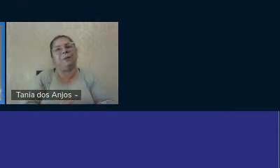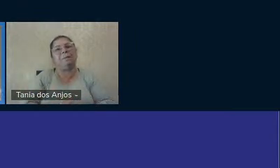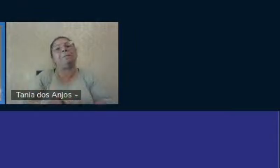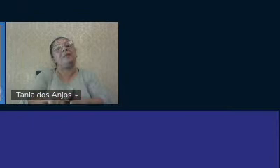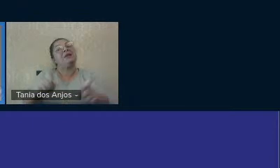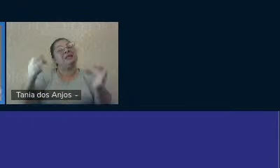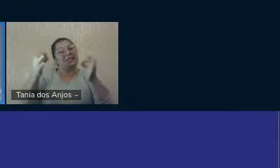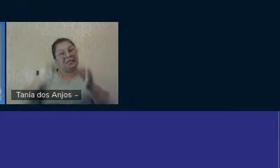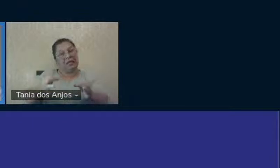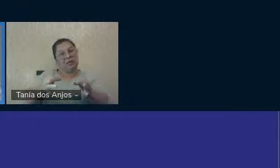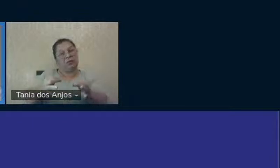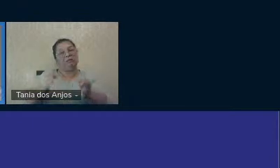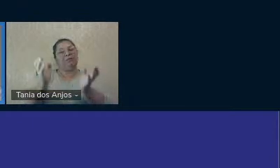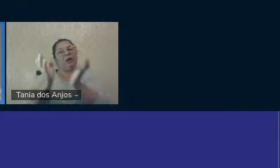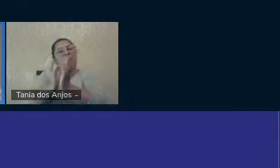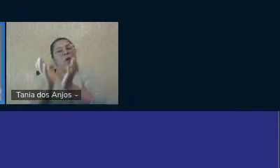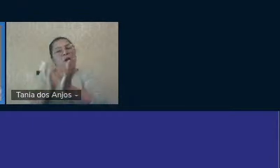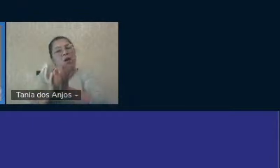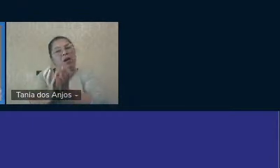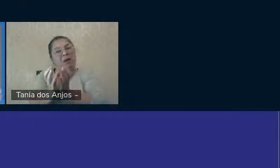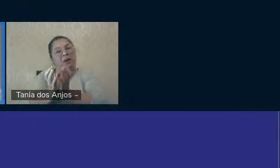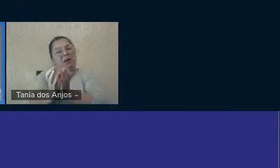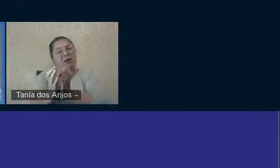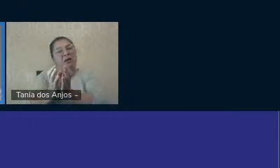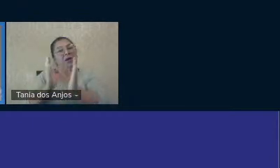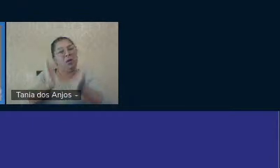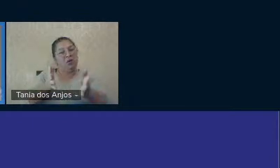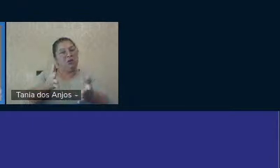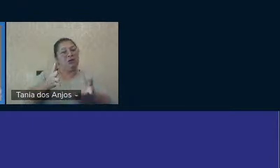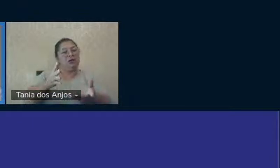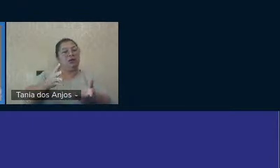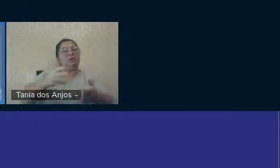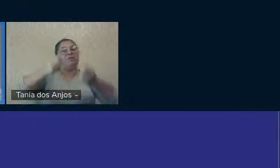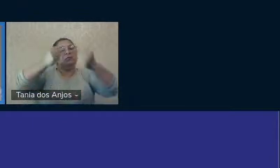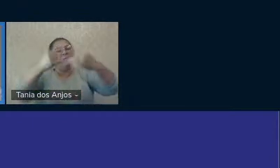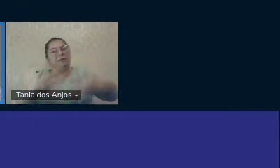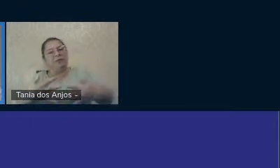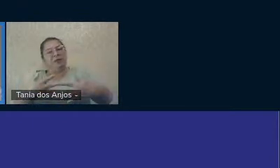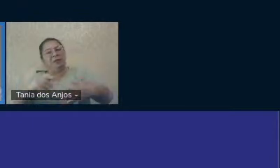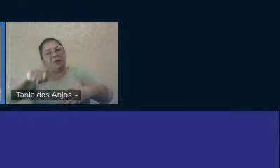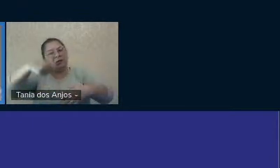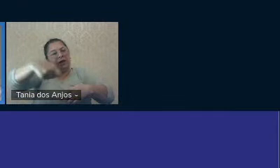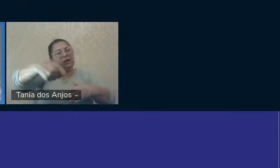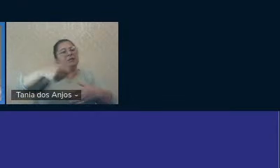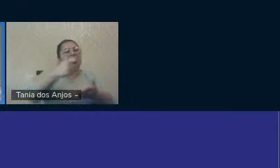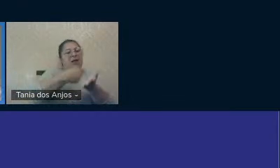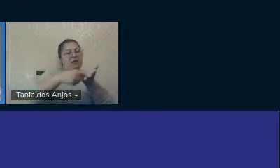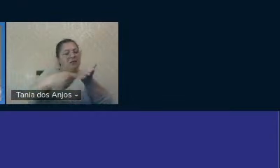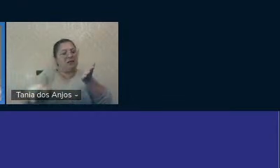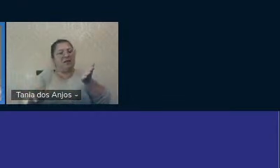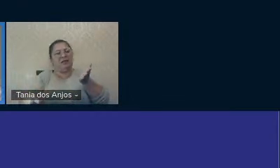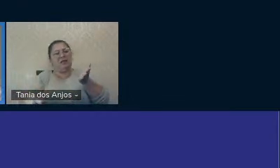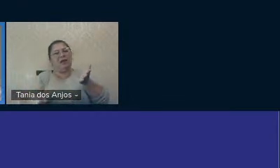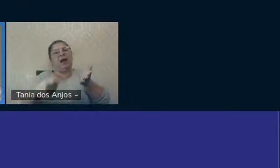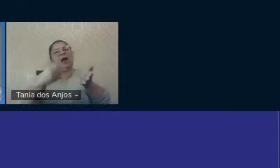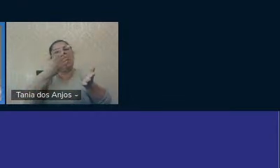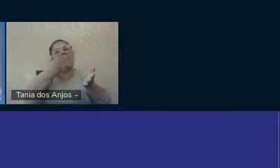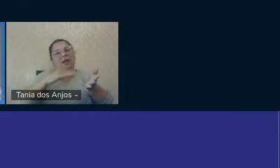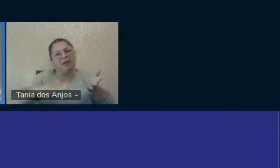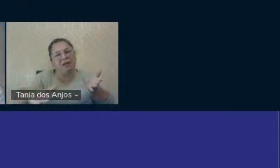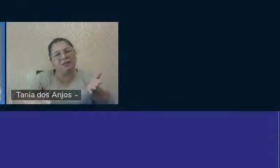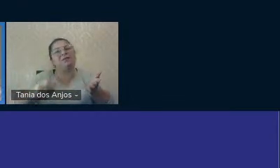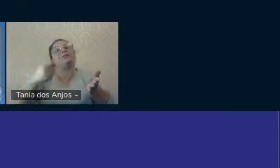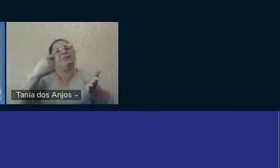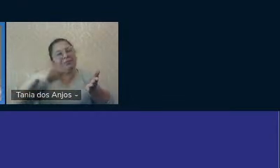Acho que é o caso daquela colega que falou que estão trabalhando com a língua de sinais escrita, né? A criança tem que ter